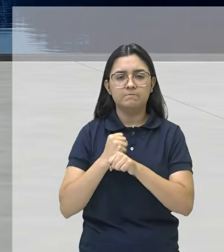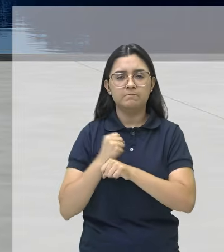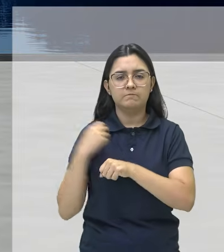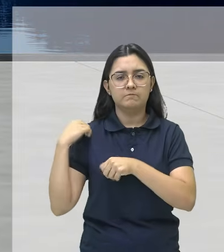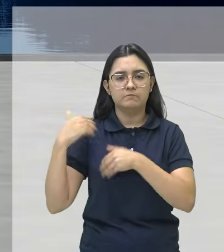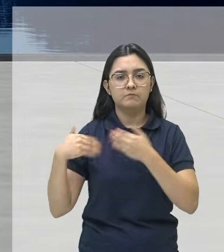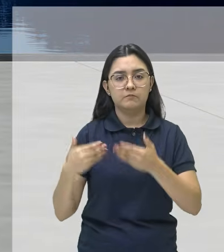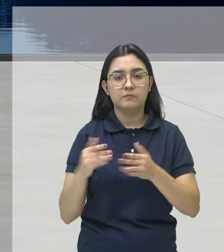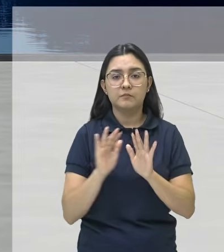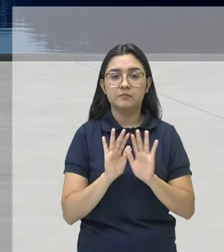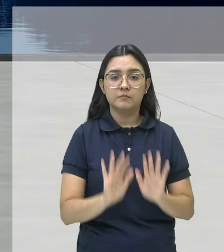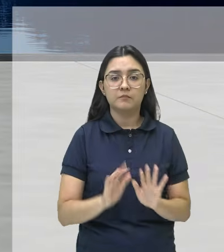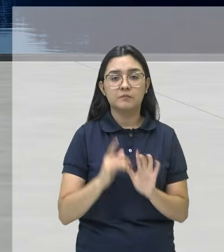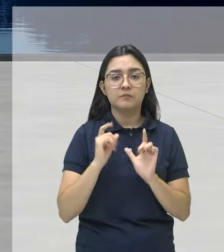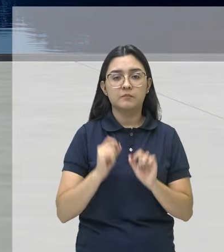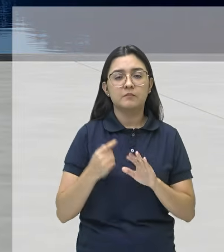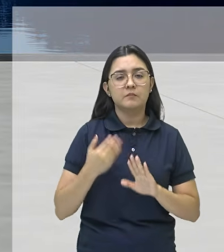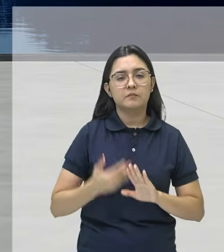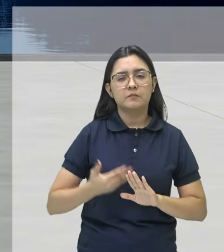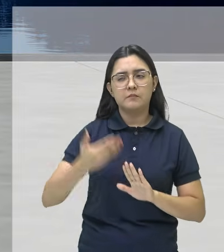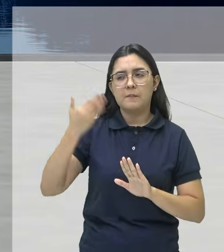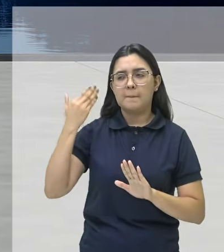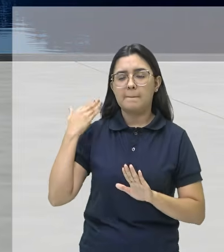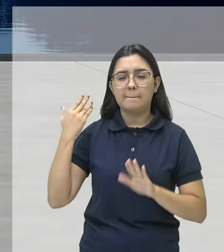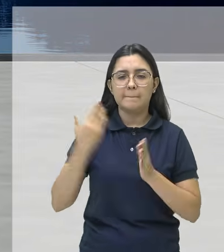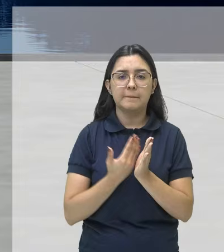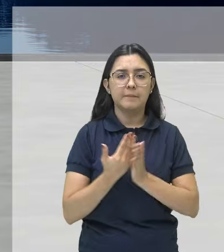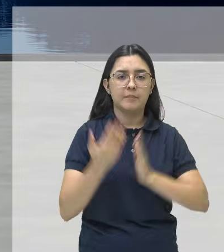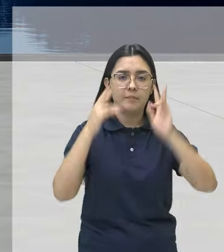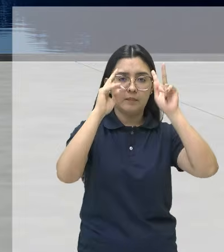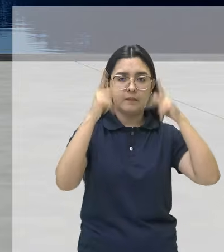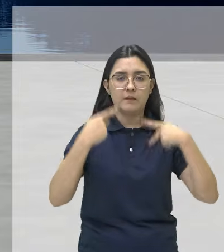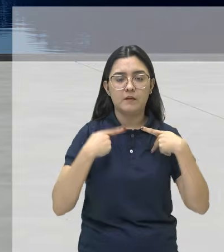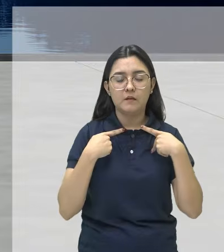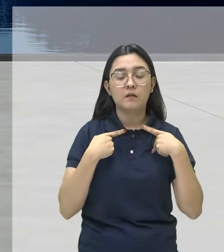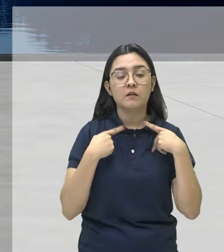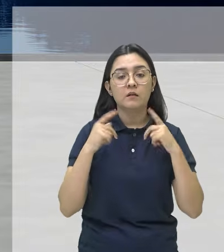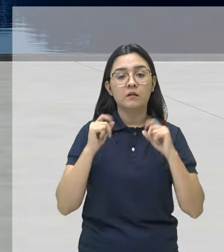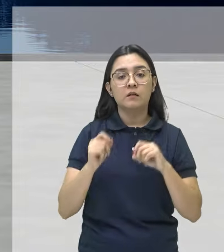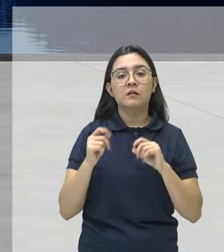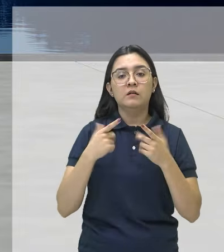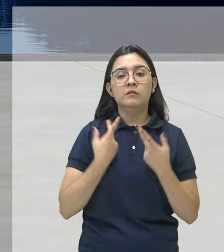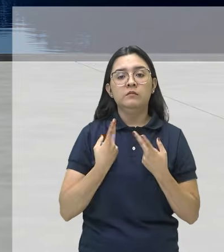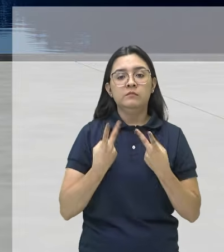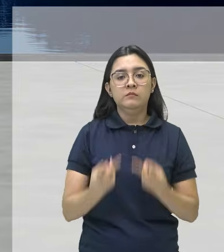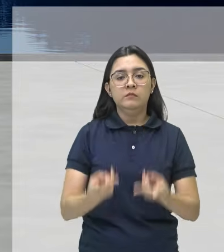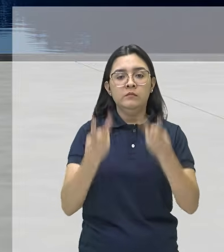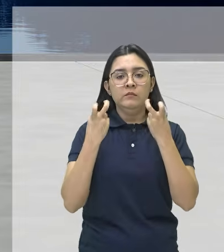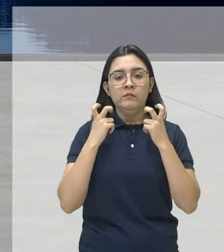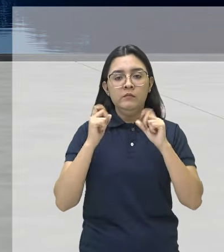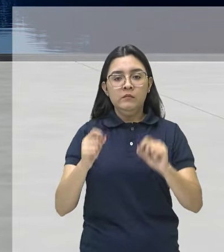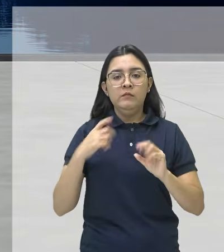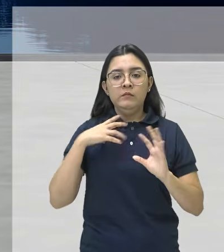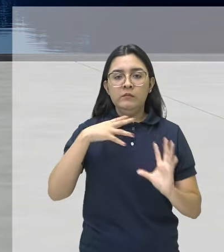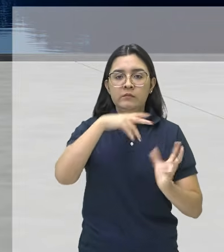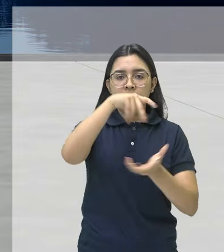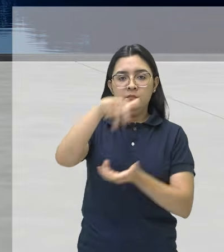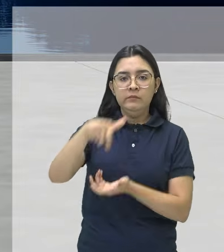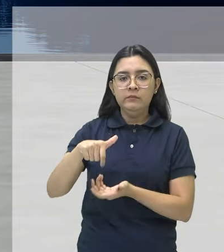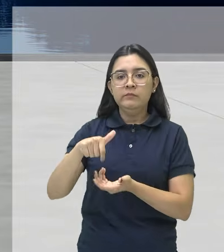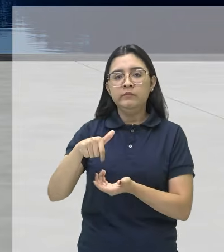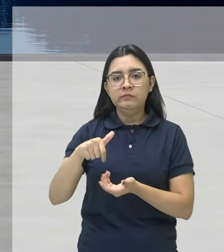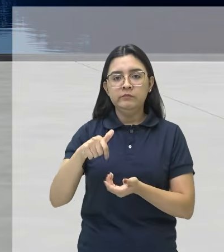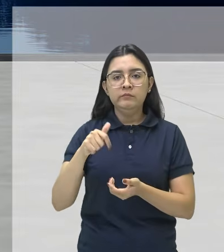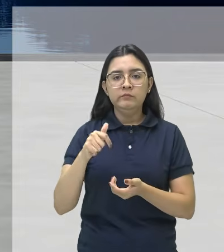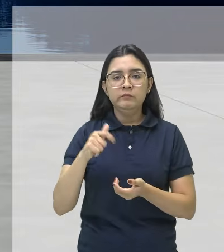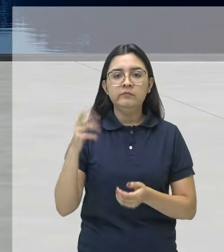que, desde os primórdios da humanidade, quando ele olhava para o mundo, para o